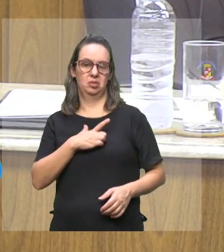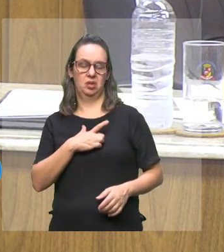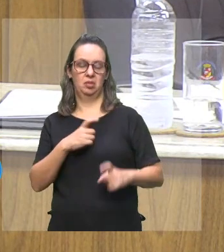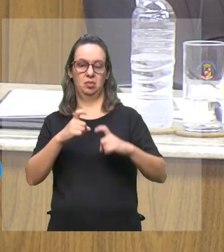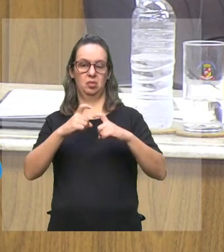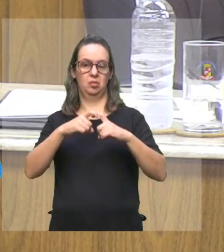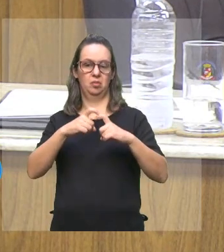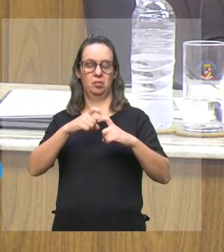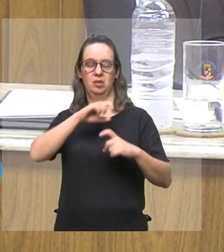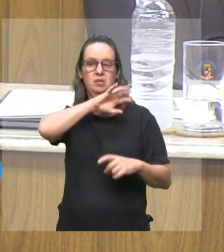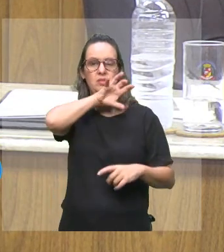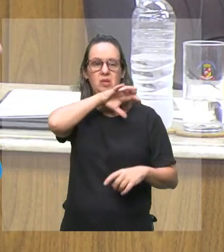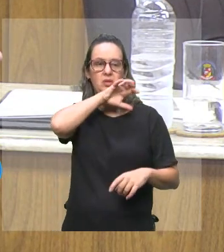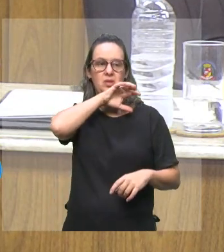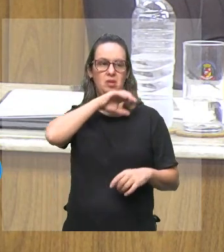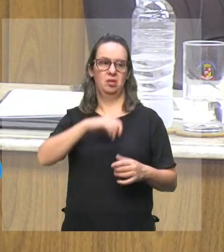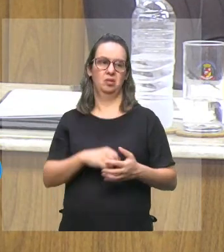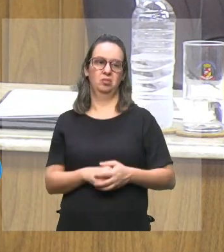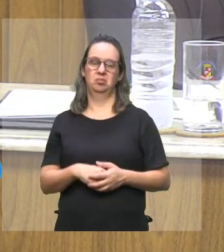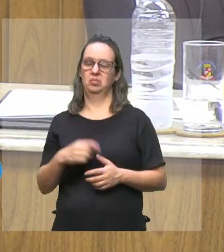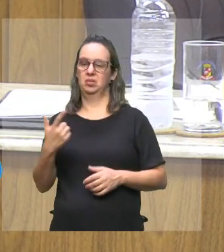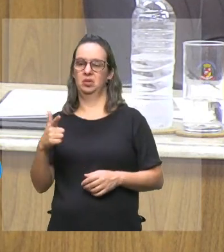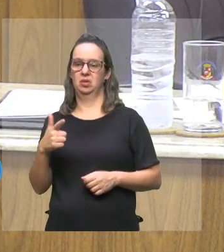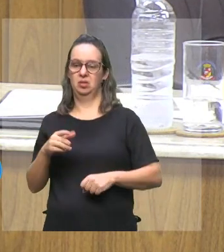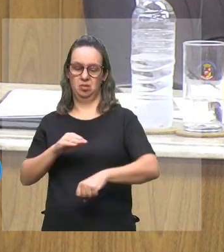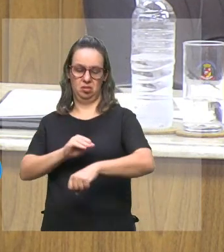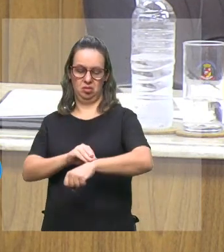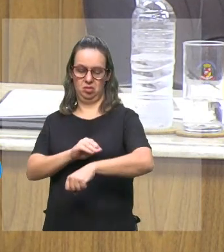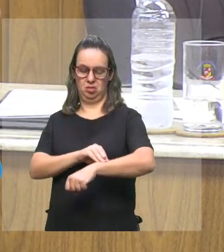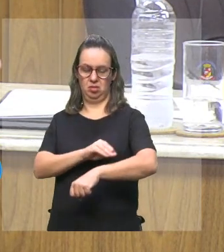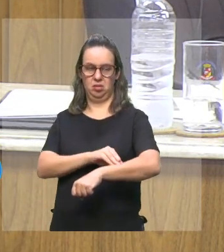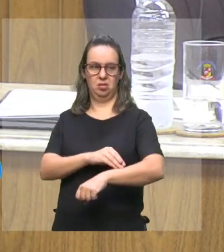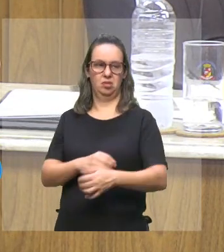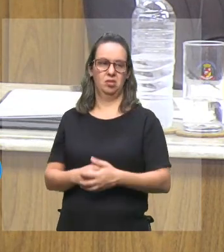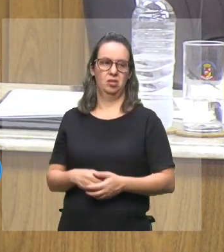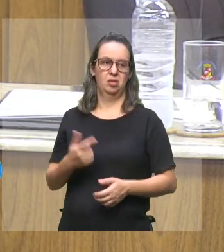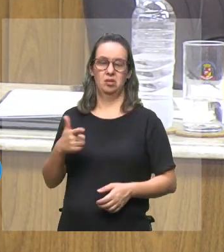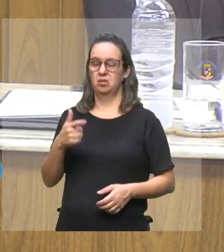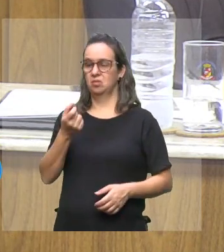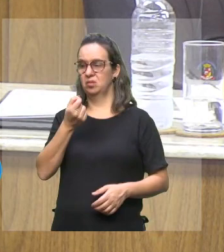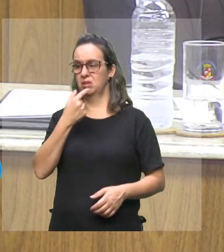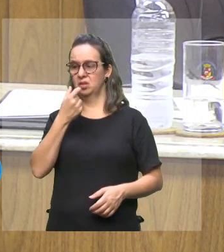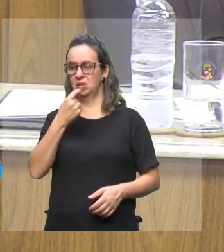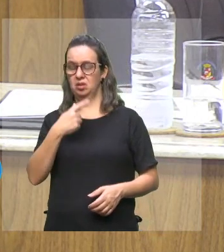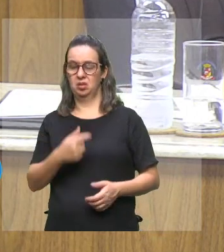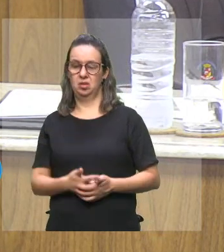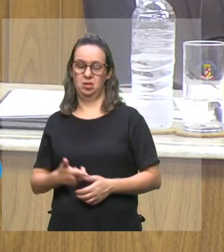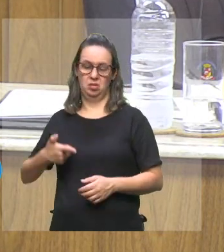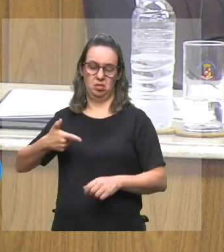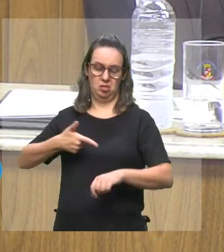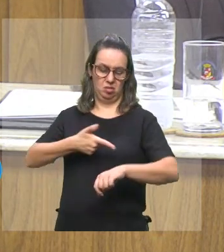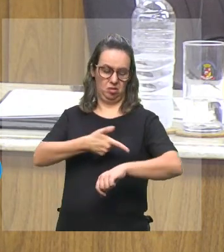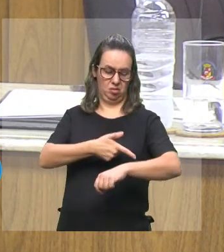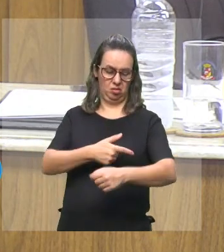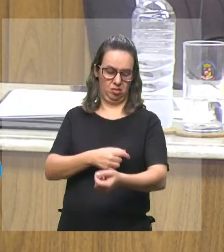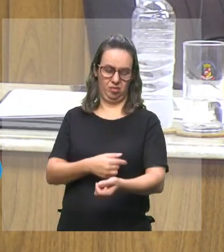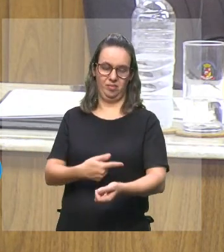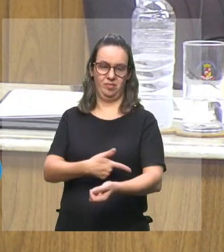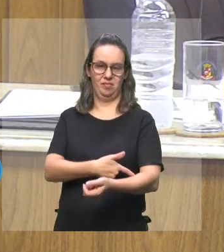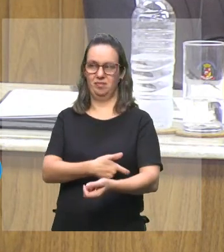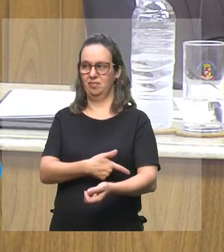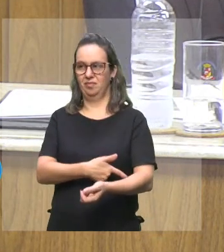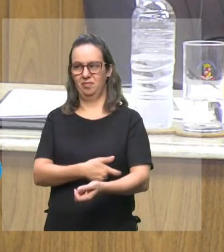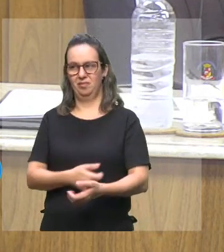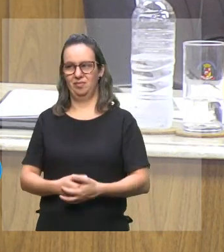tem o equipamento, não tem a gaze, não tem os remédios, não tem as agulhas, seringas, tudo que é fundamental